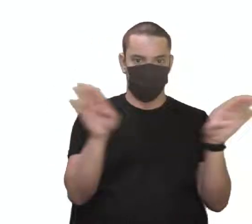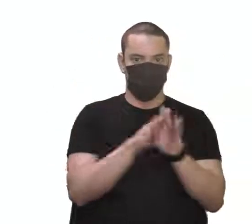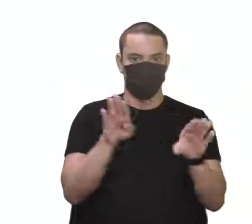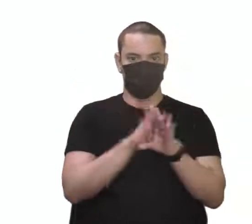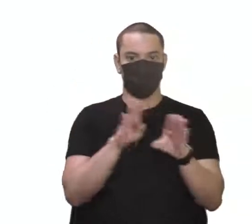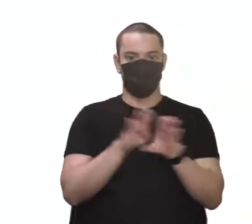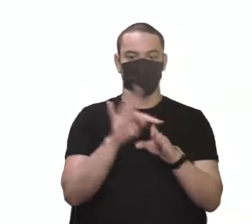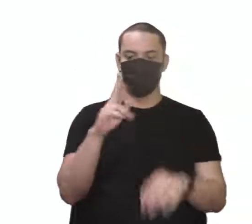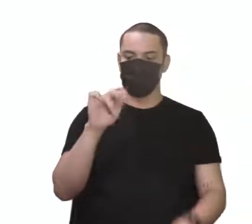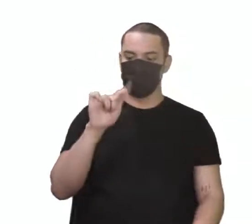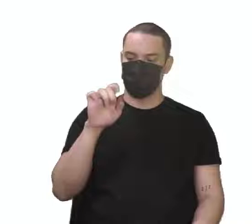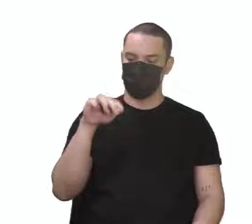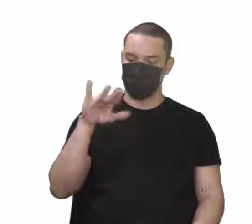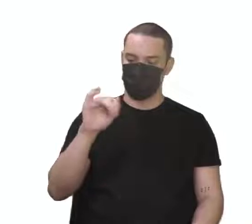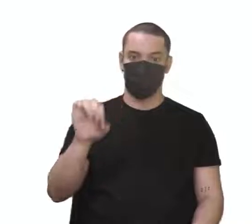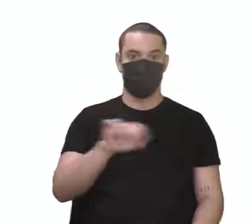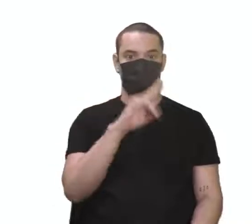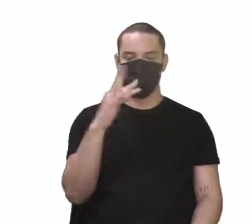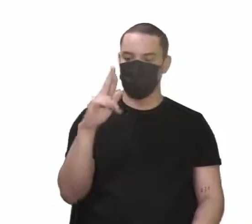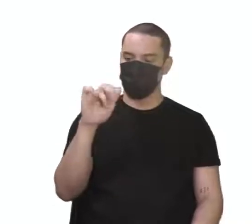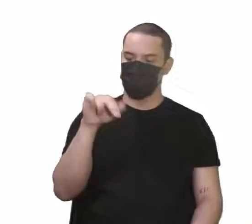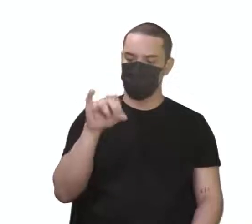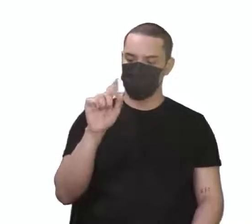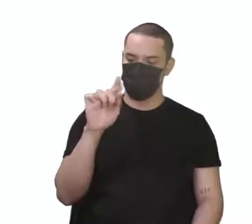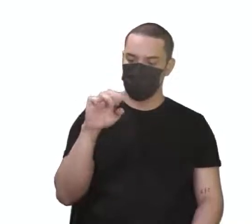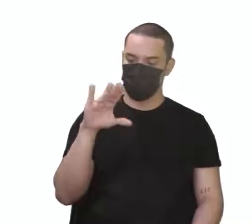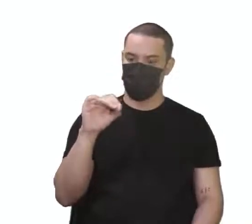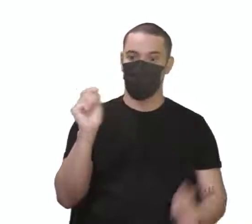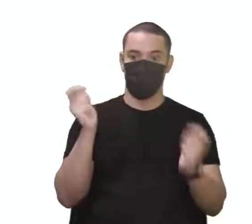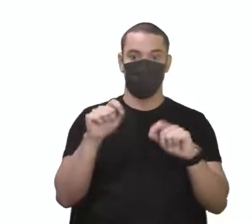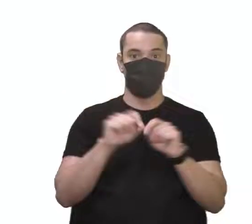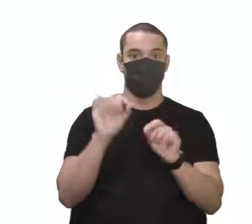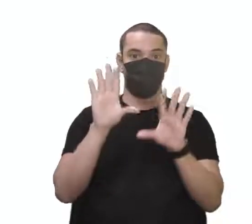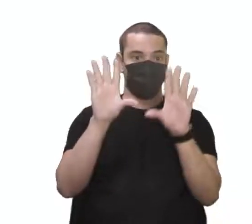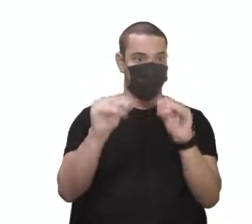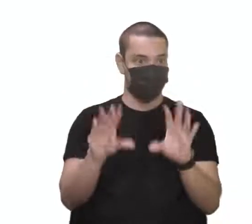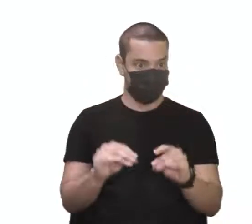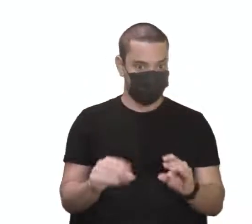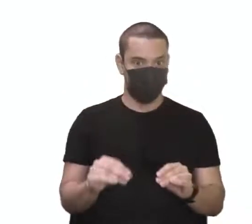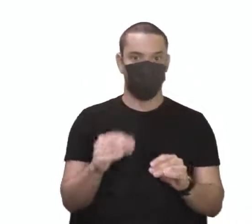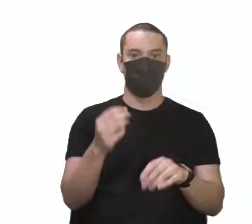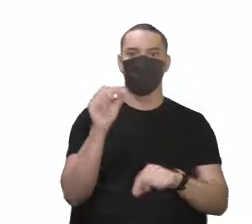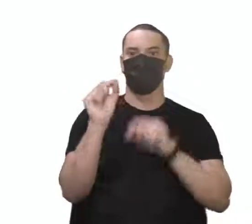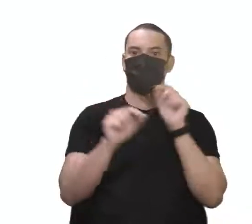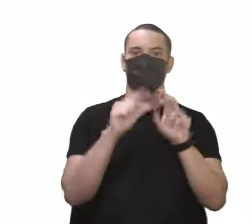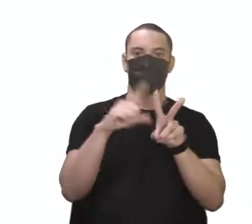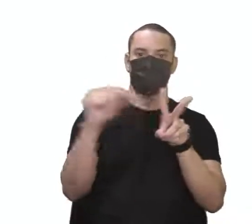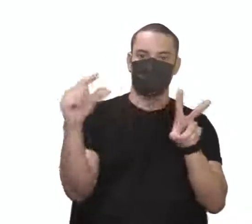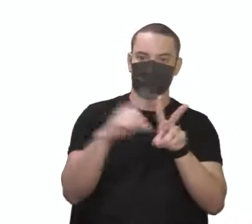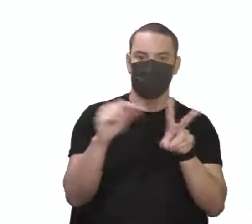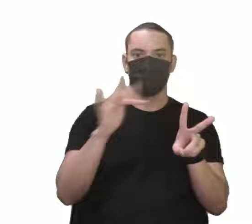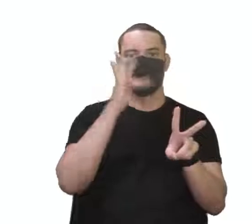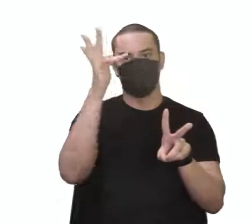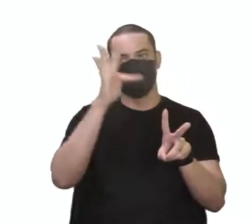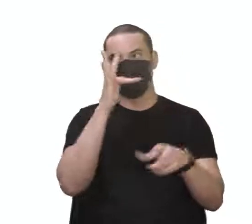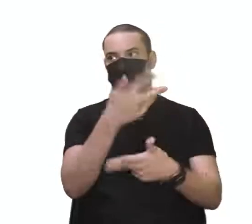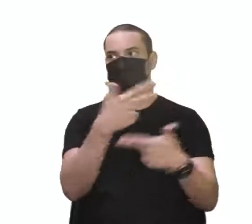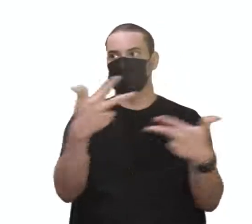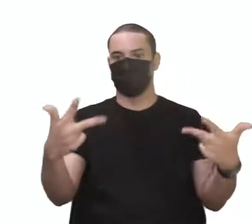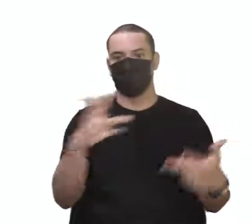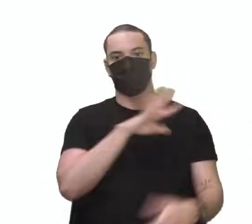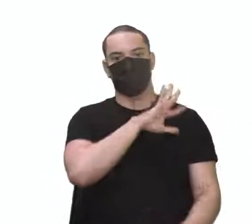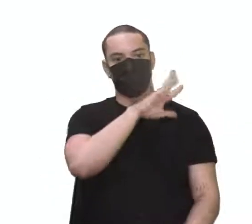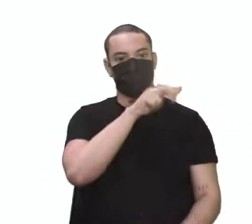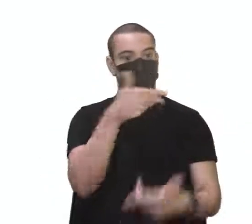a transgenia ou os transgênicos, onde a gente pode manipular tanto em plantas, né, vegetais, quanto em animais,